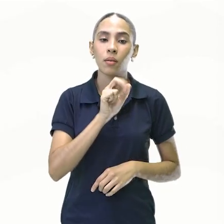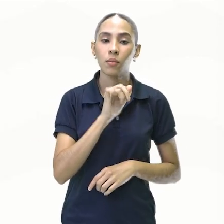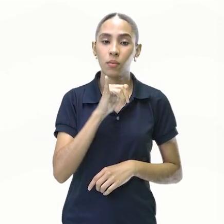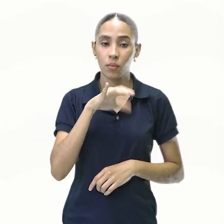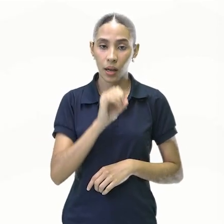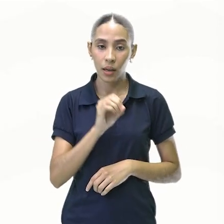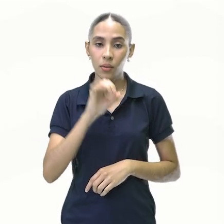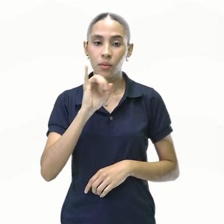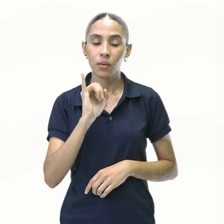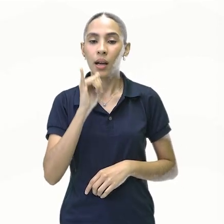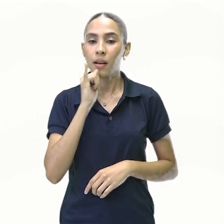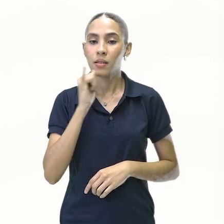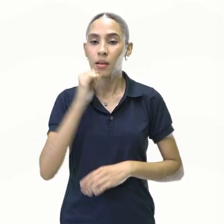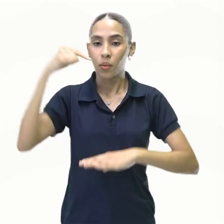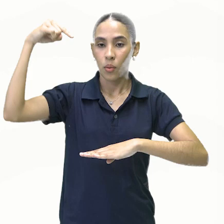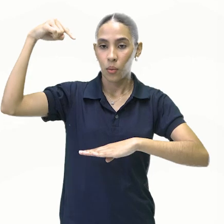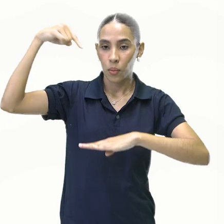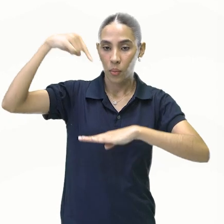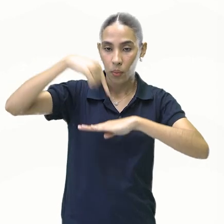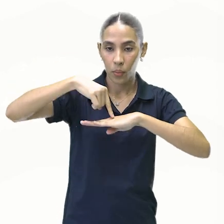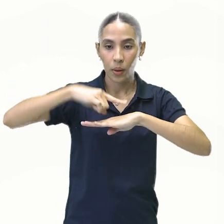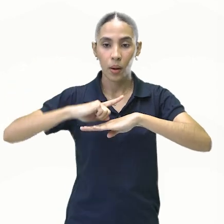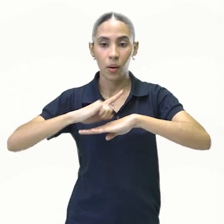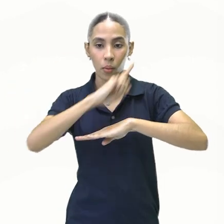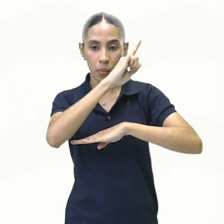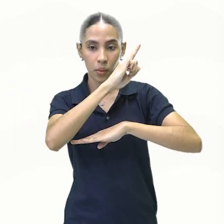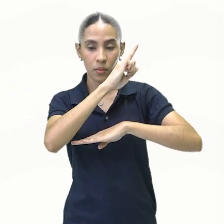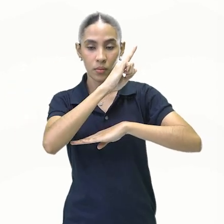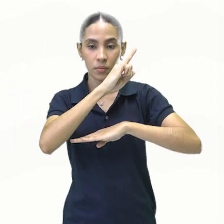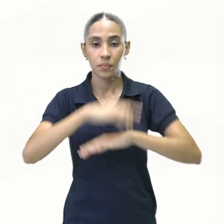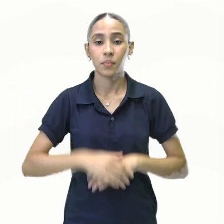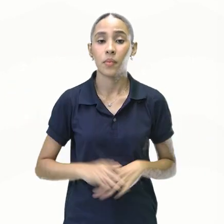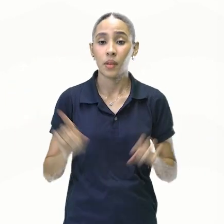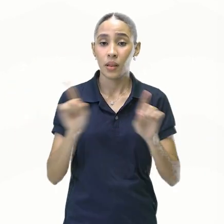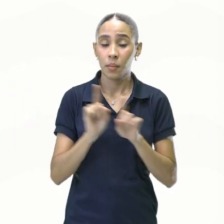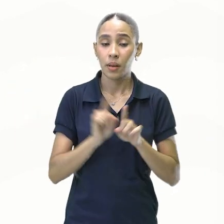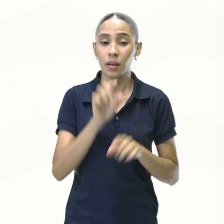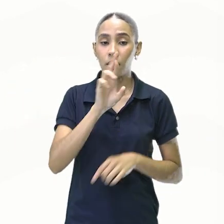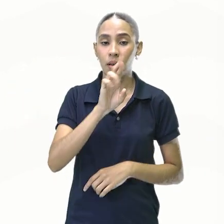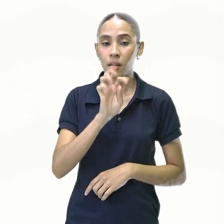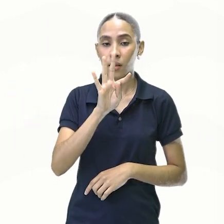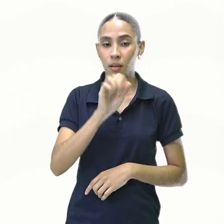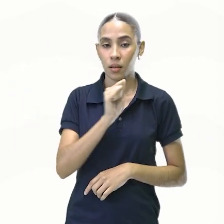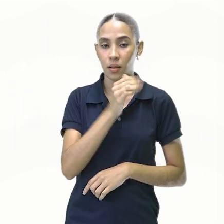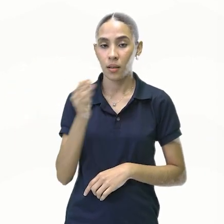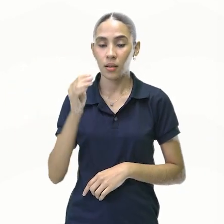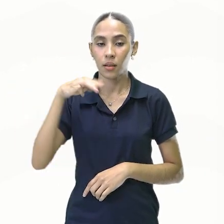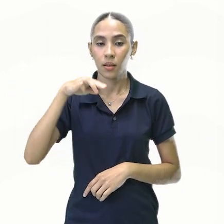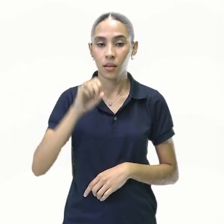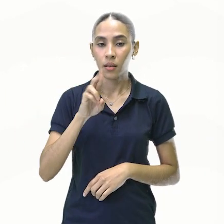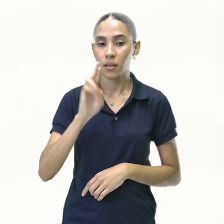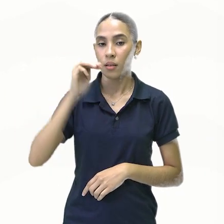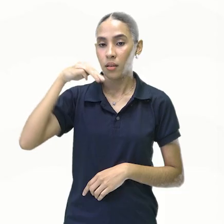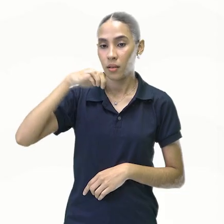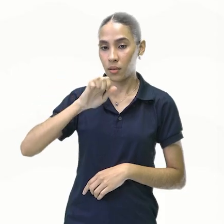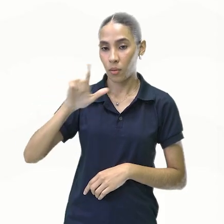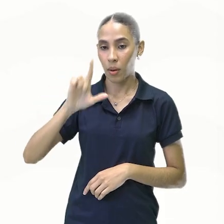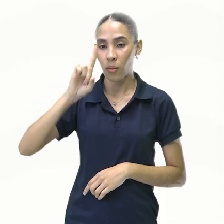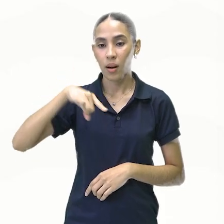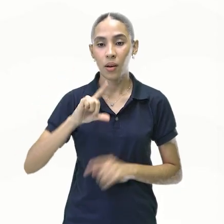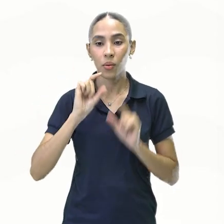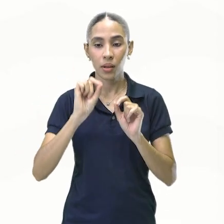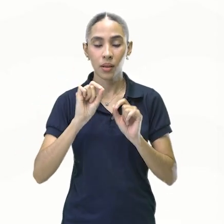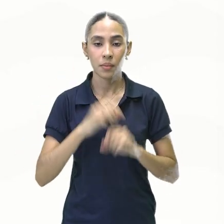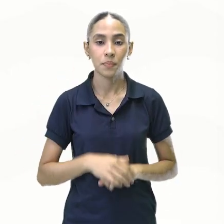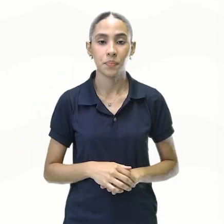superfície, né? É a luz refletida. E a reta normal, e essa reta normal é uma reta